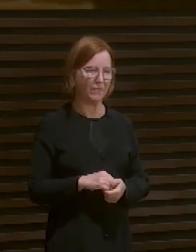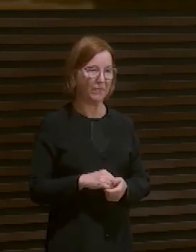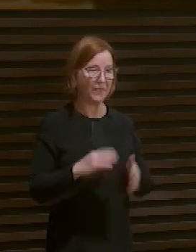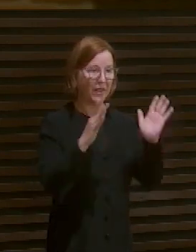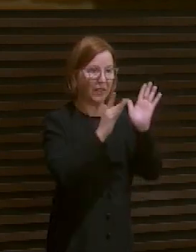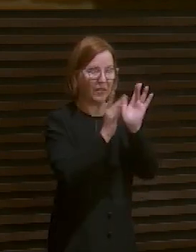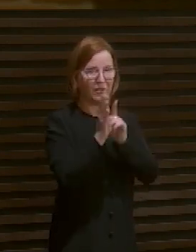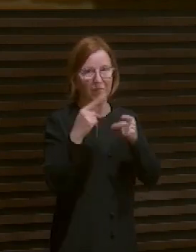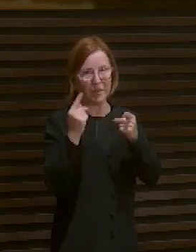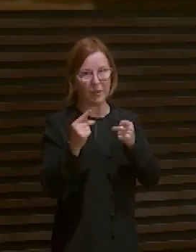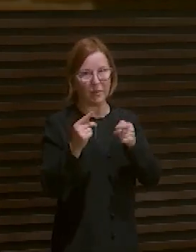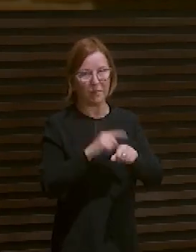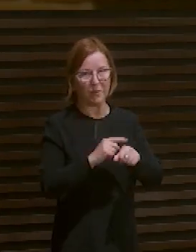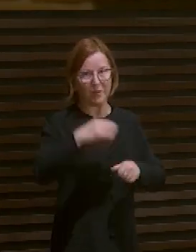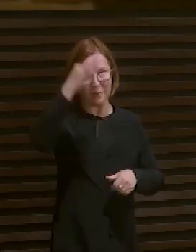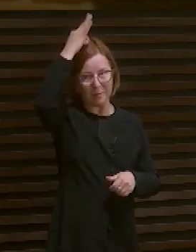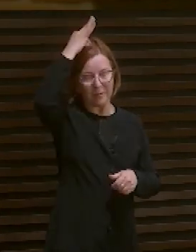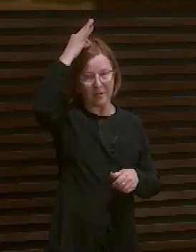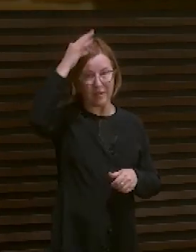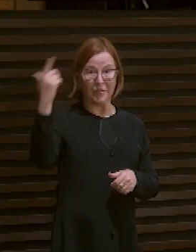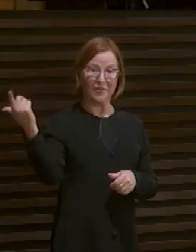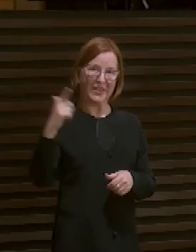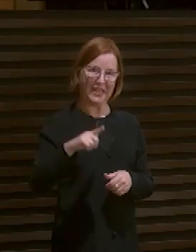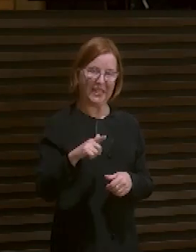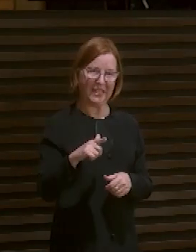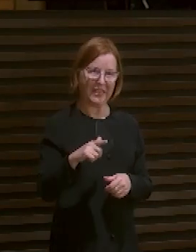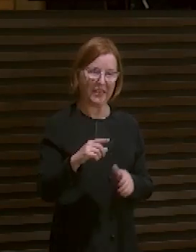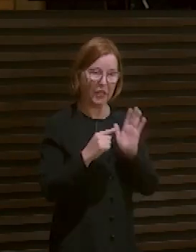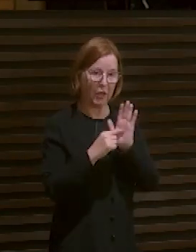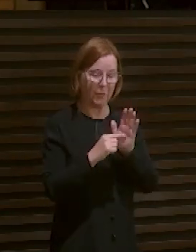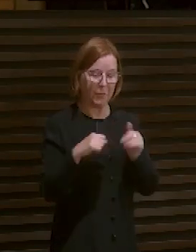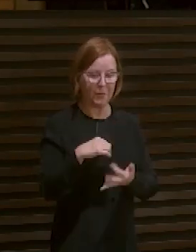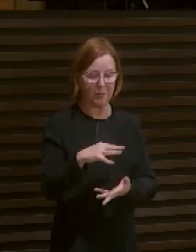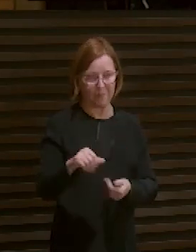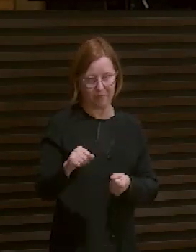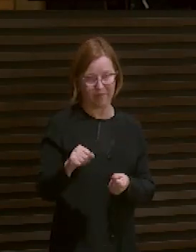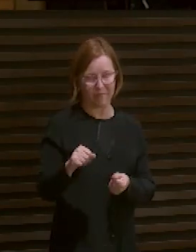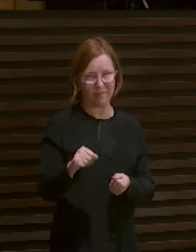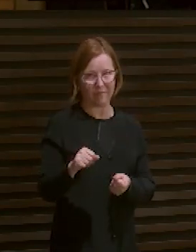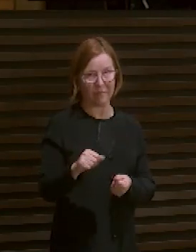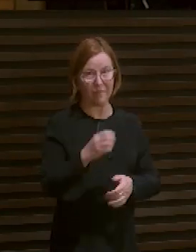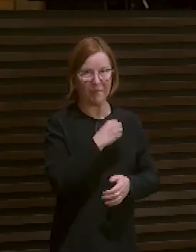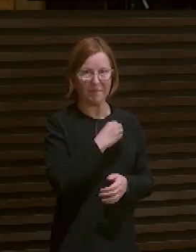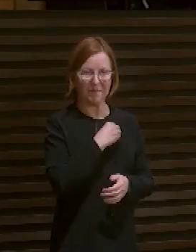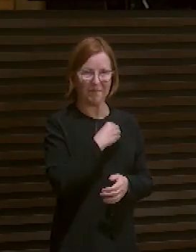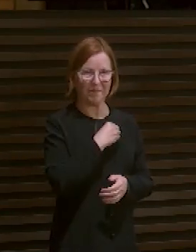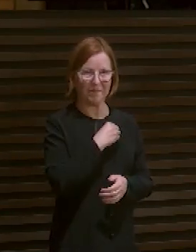Jesus disse que quando o Espírito Santo viesse, ele convenceria o mundo do